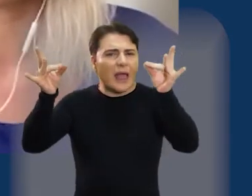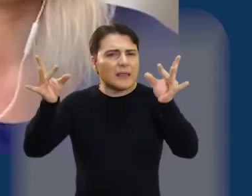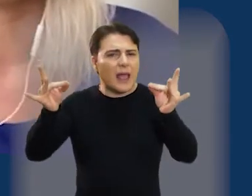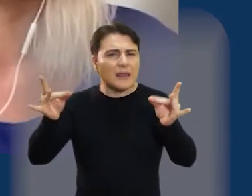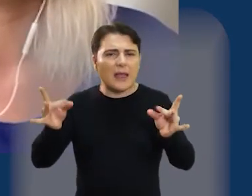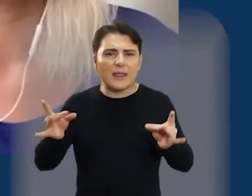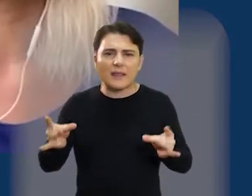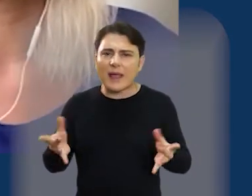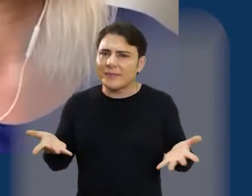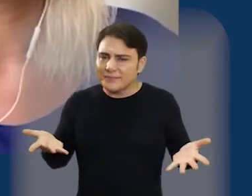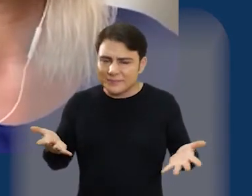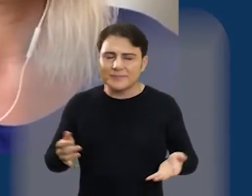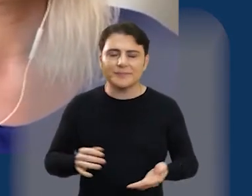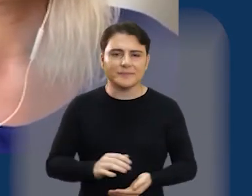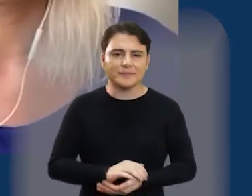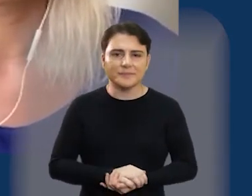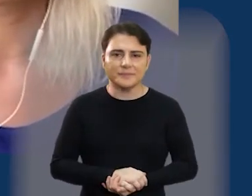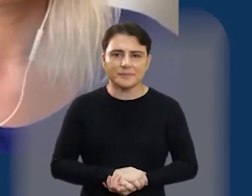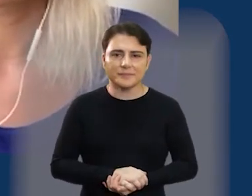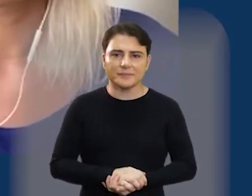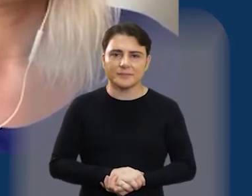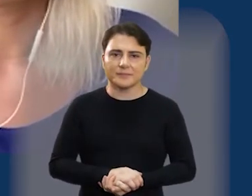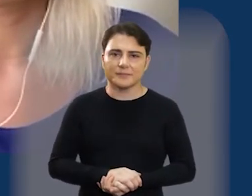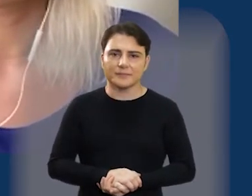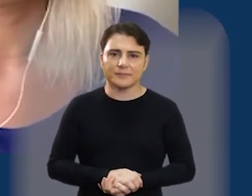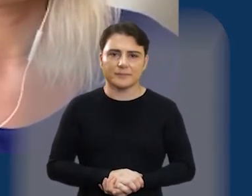ficar sabendo.